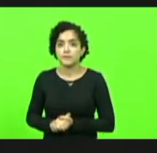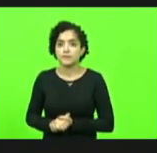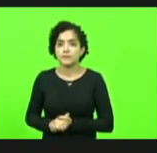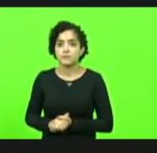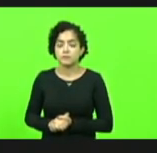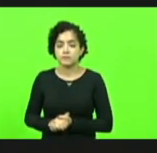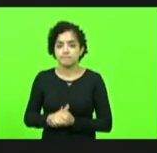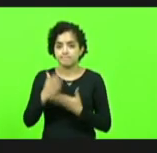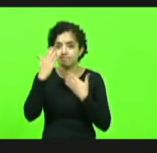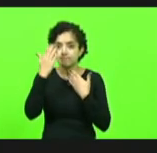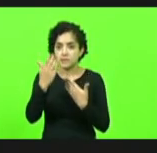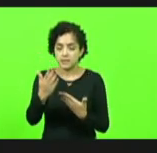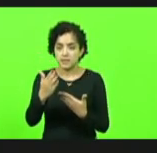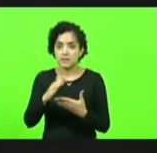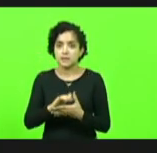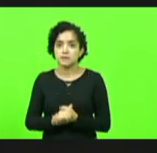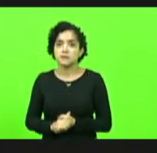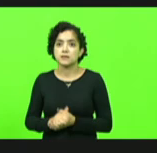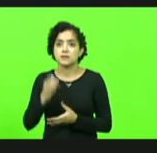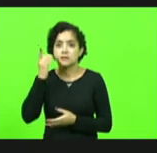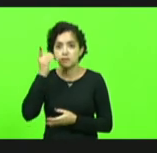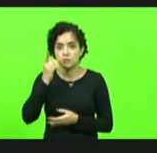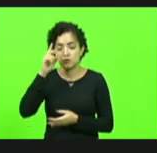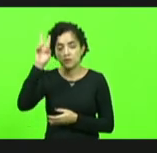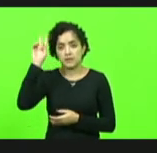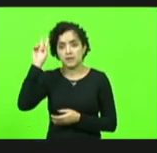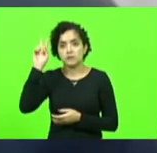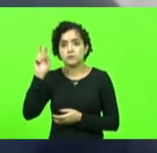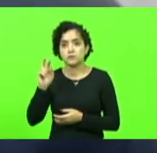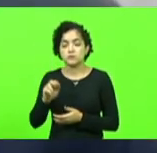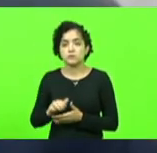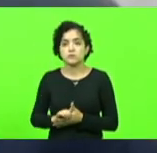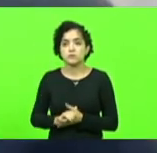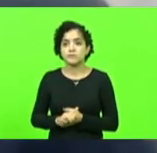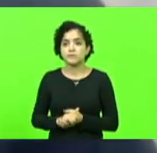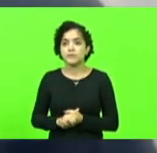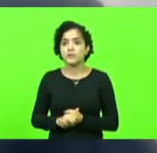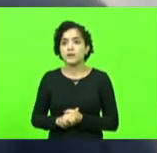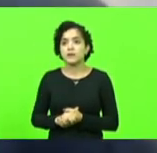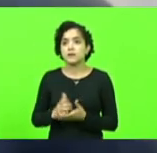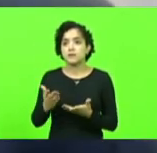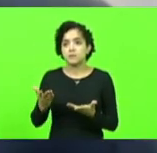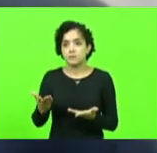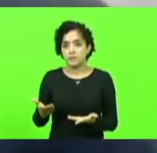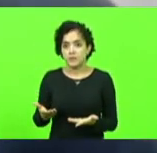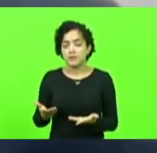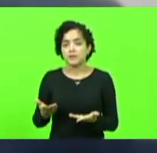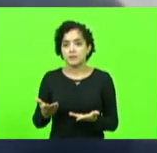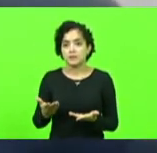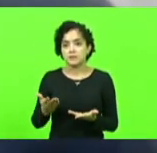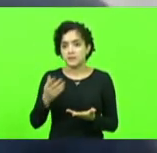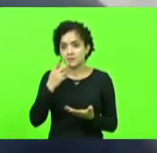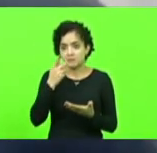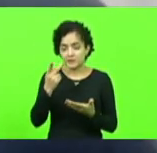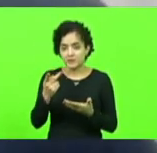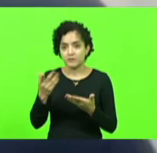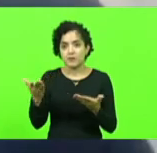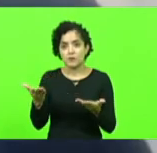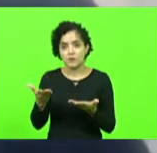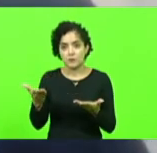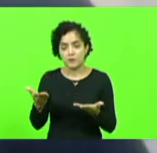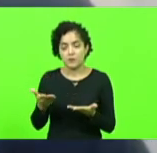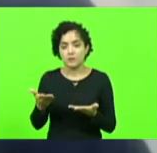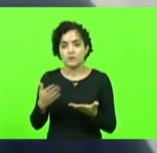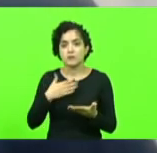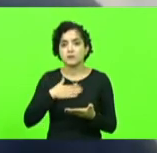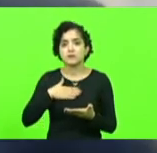Obrigado, deputado Caro Preso, pelas maravilhosas palavras, né? A gente